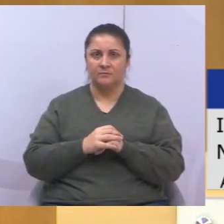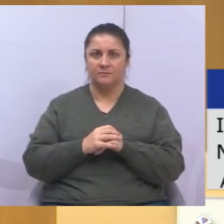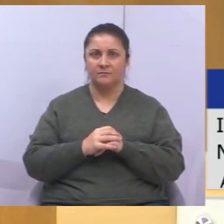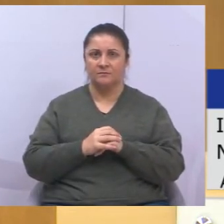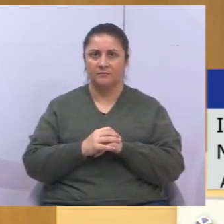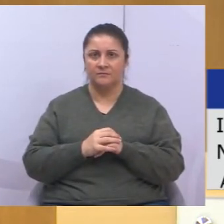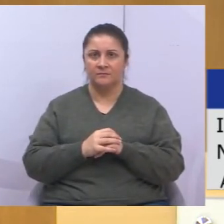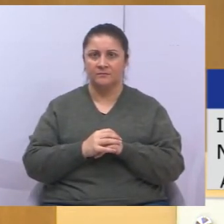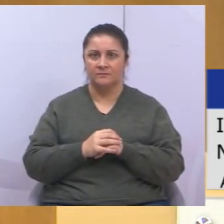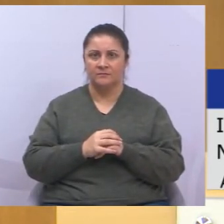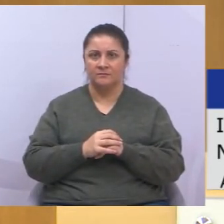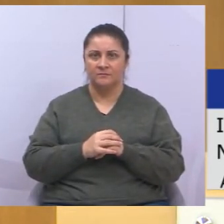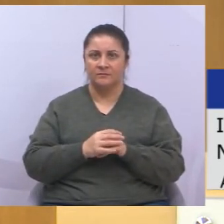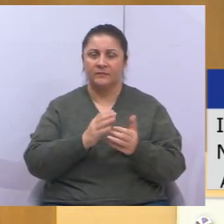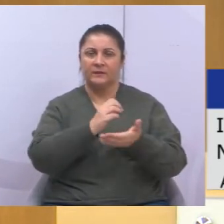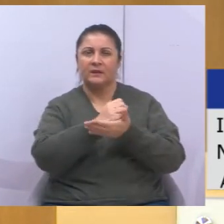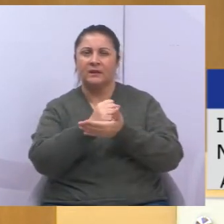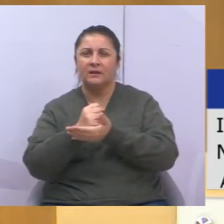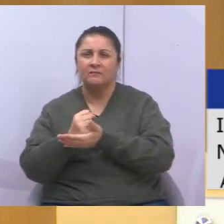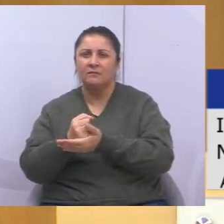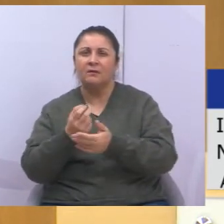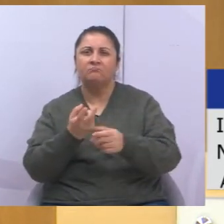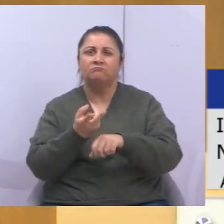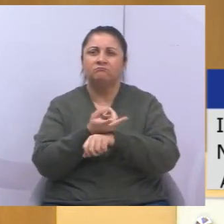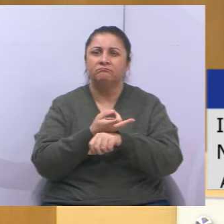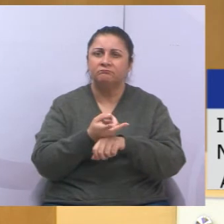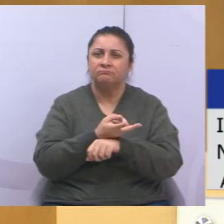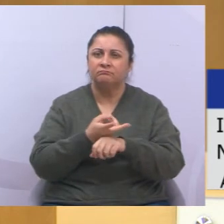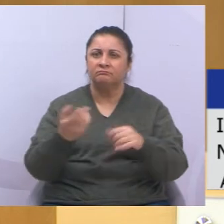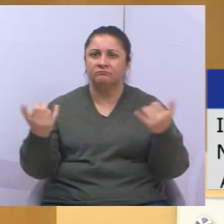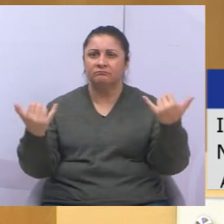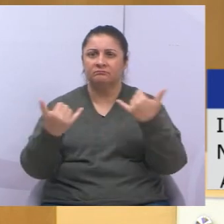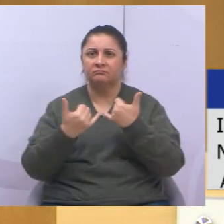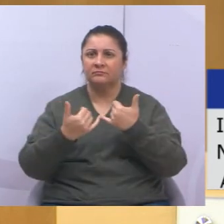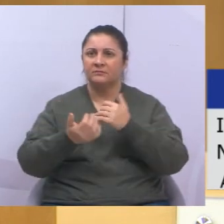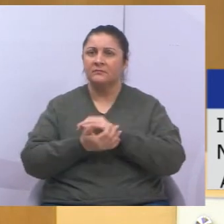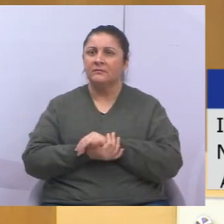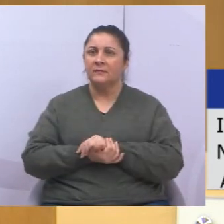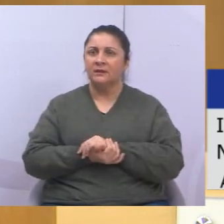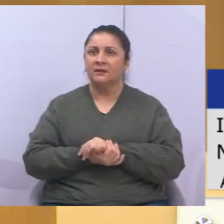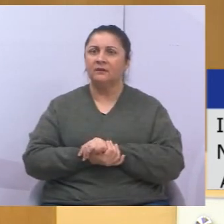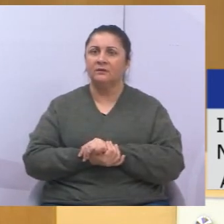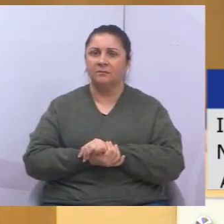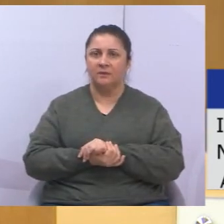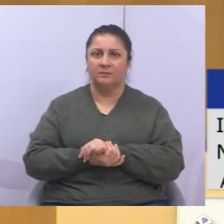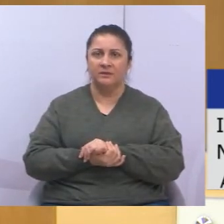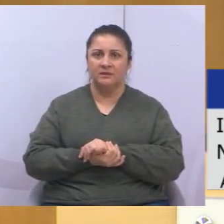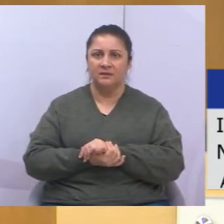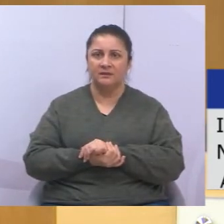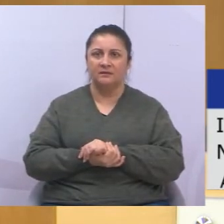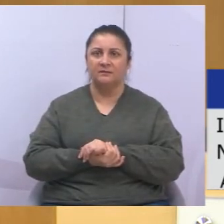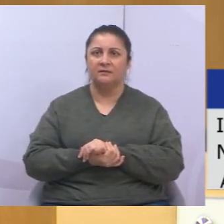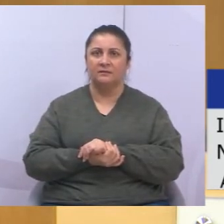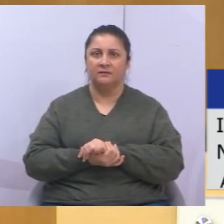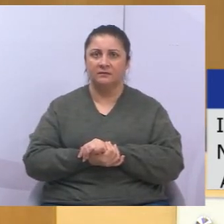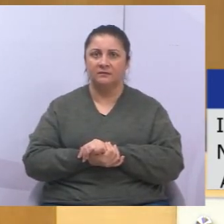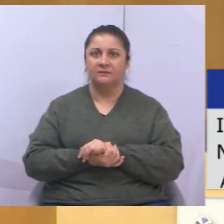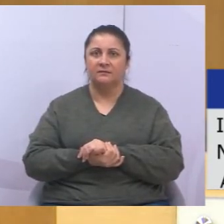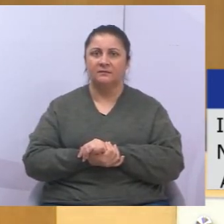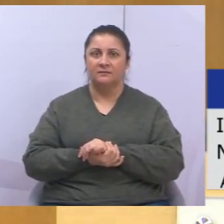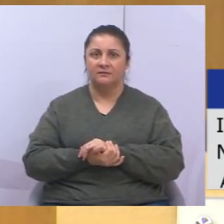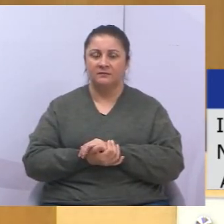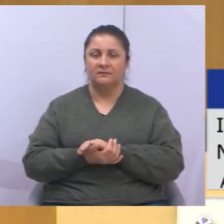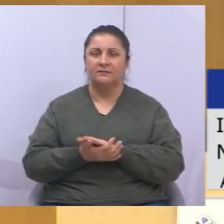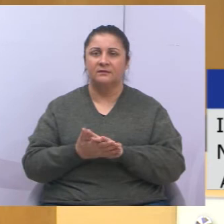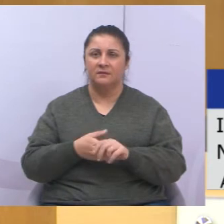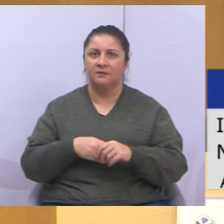é levada a buscar informações, como isso faz a diferença. Eu tenho muito orgulho do meu irmão. Meu irmão tem 47 anos, ele é